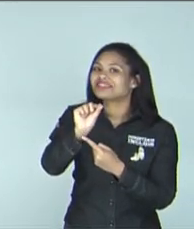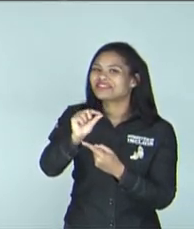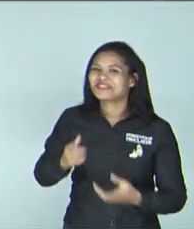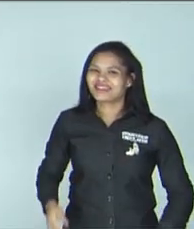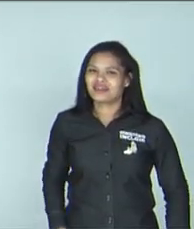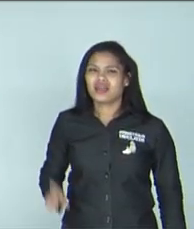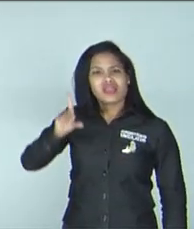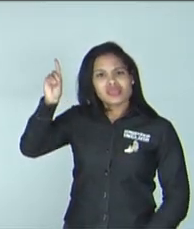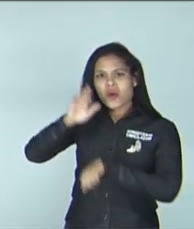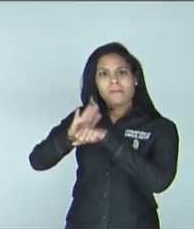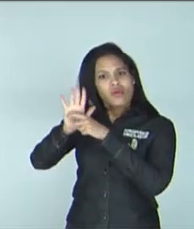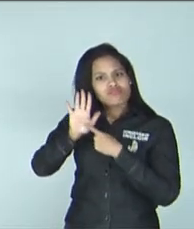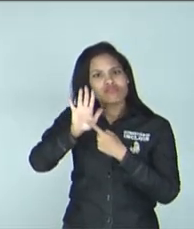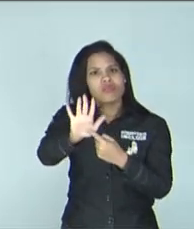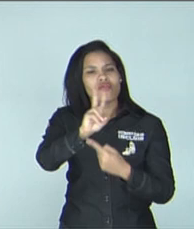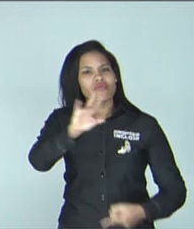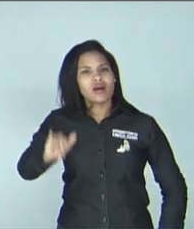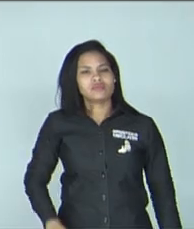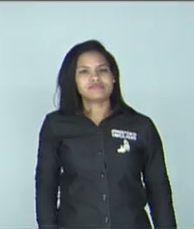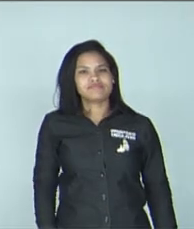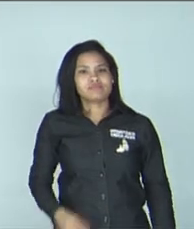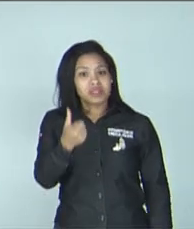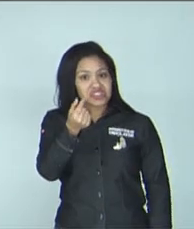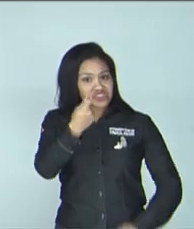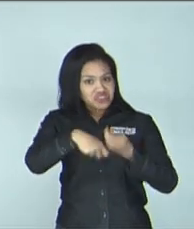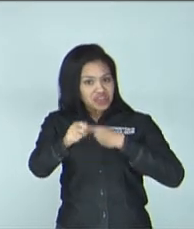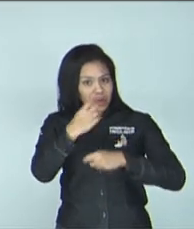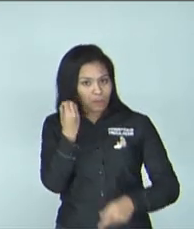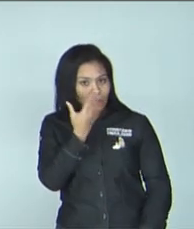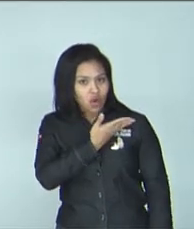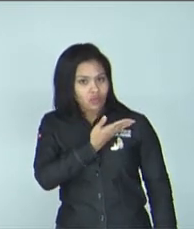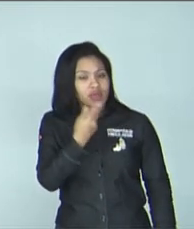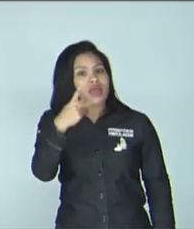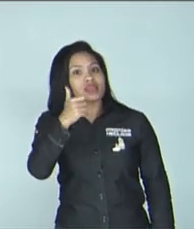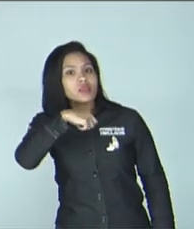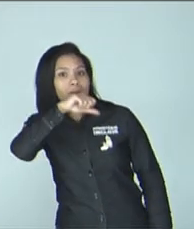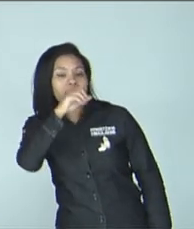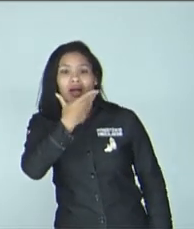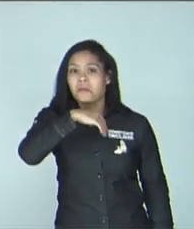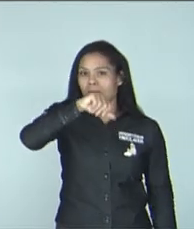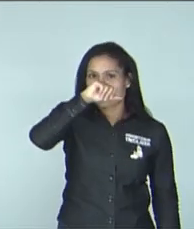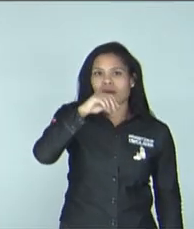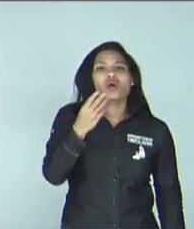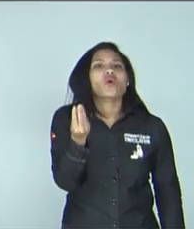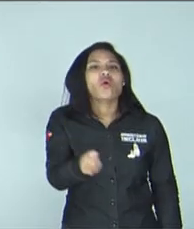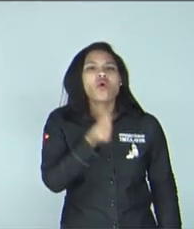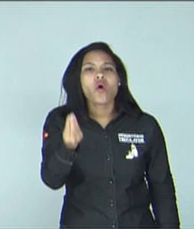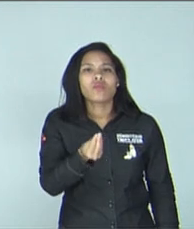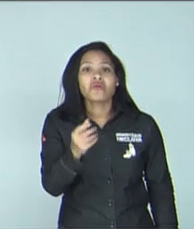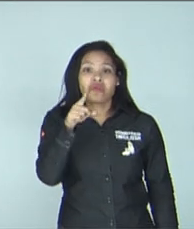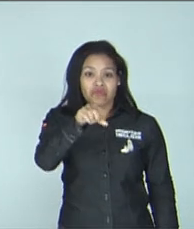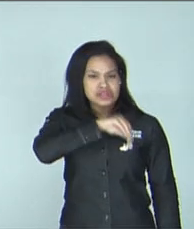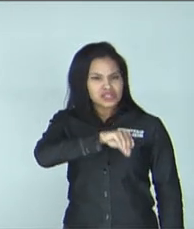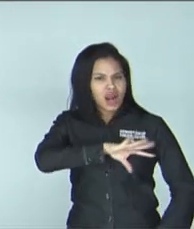se você tem uma situação financeira boa a tua mãe teu pai com comendo legume tô comendo queijo tô